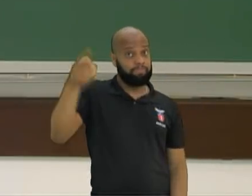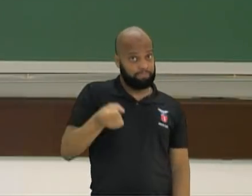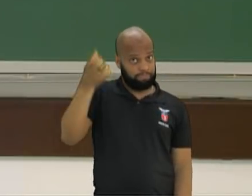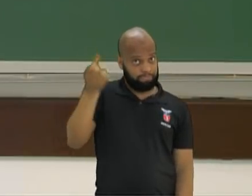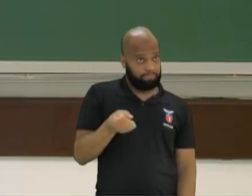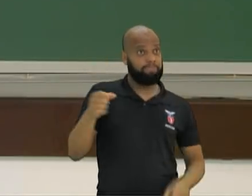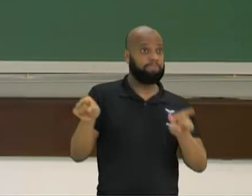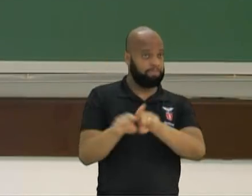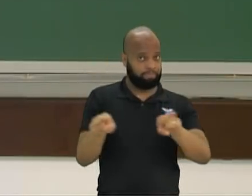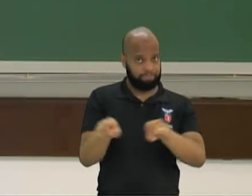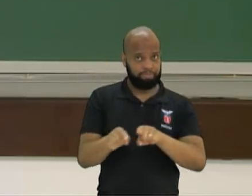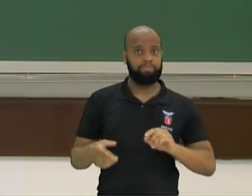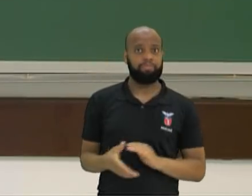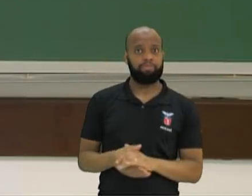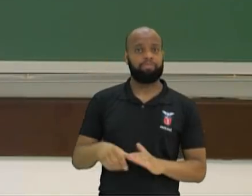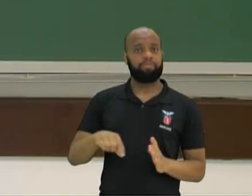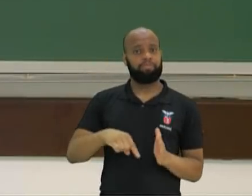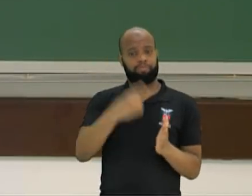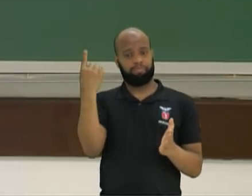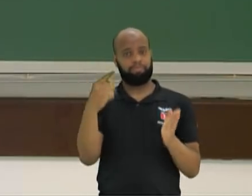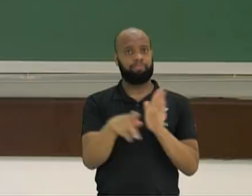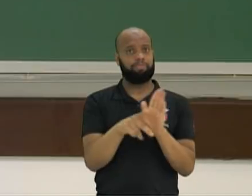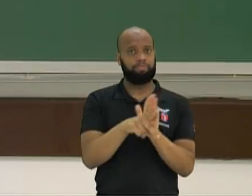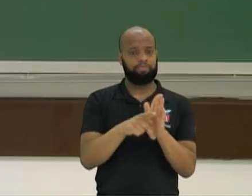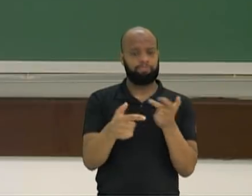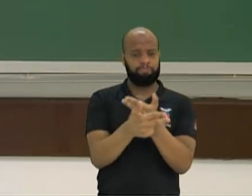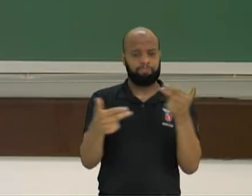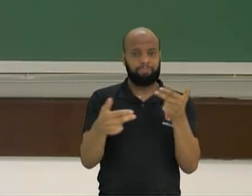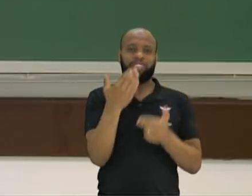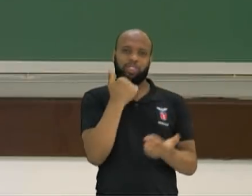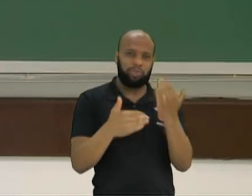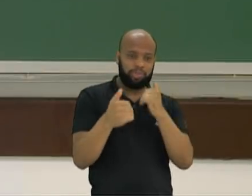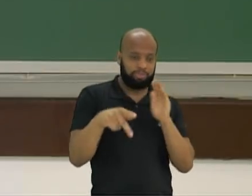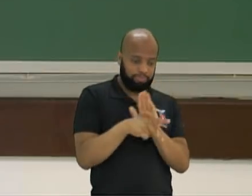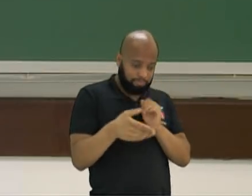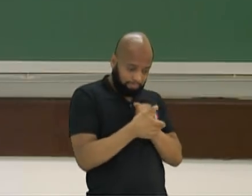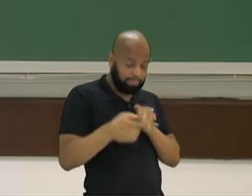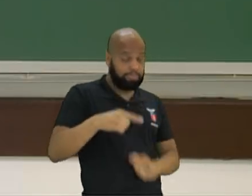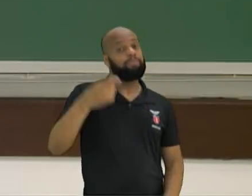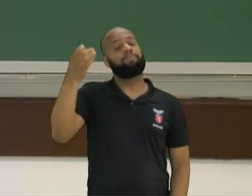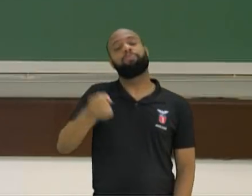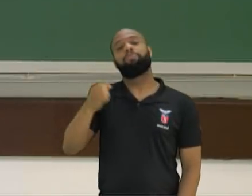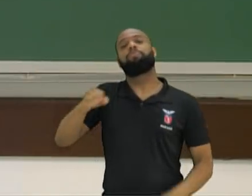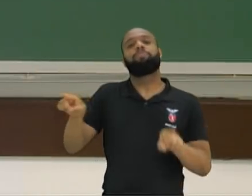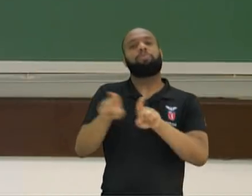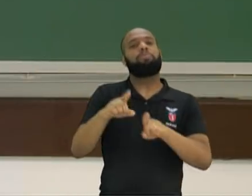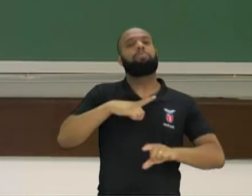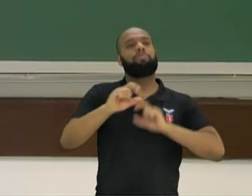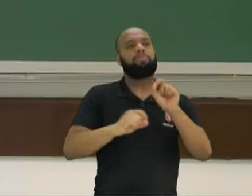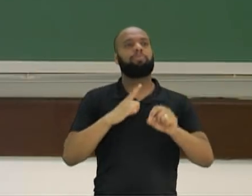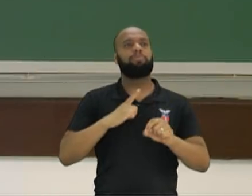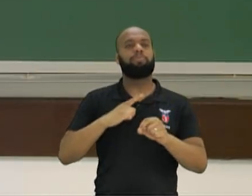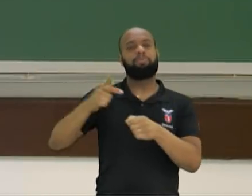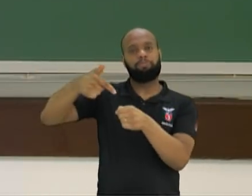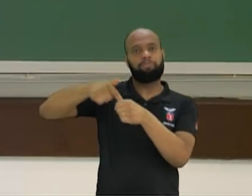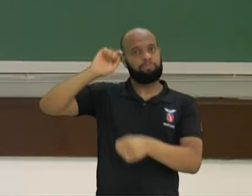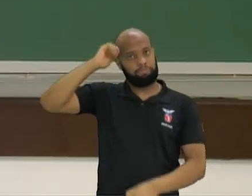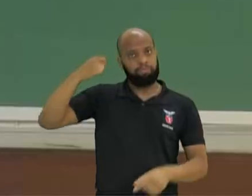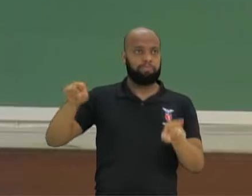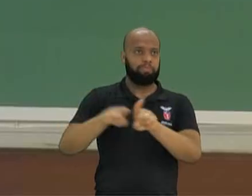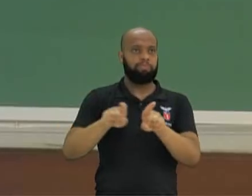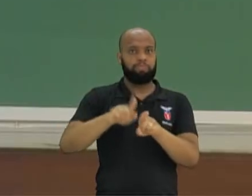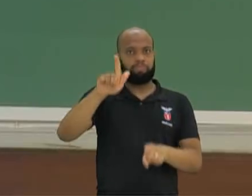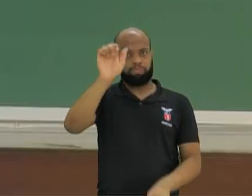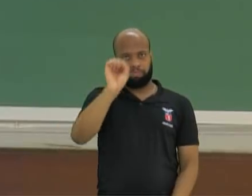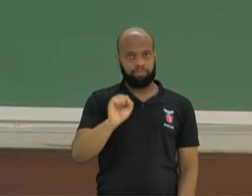É a primeira do ranking em produção de laticínios. Também possui reservas de petróleo, carvão e